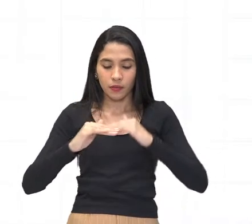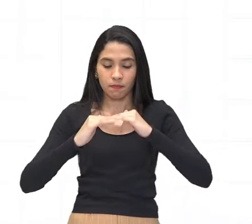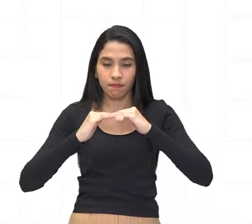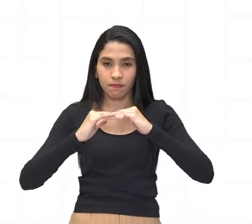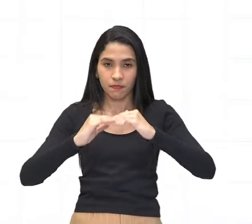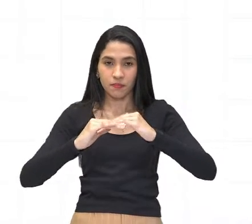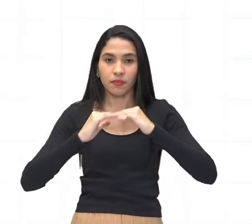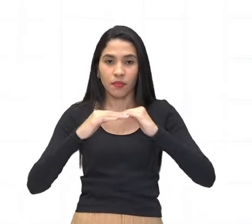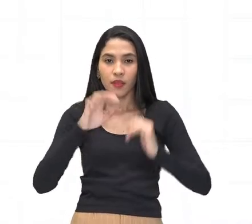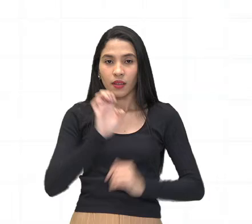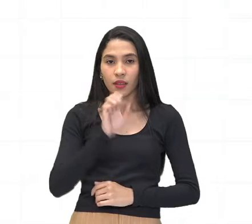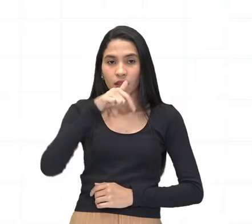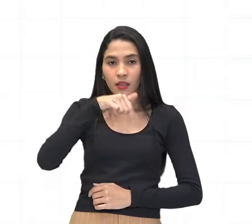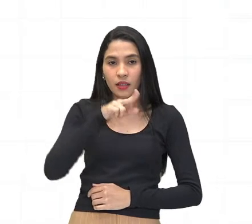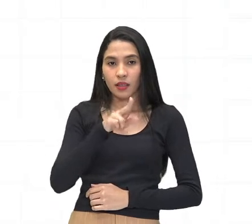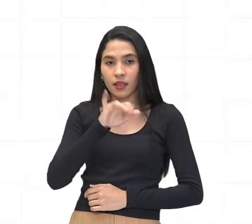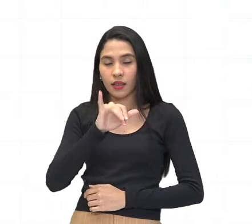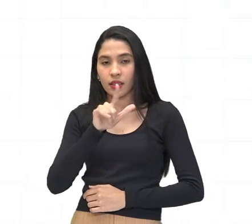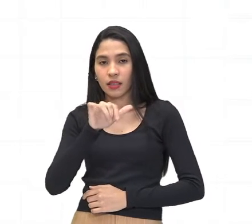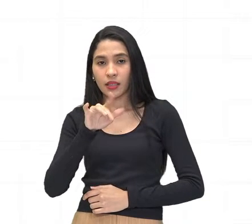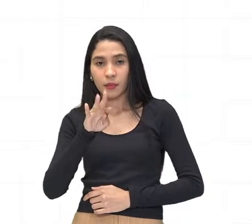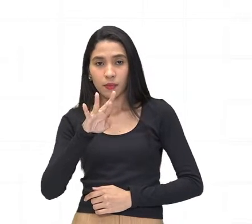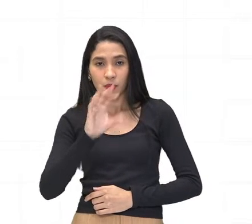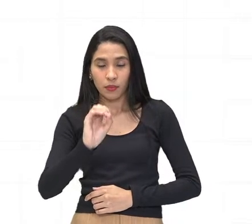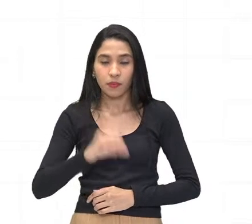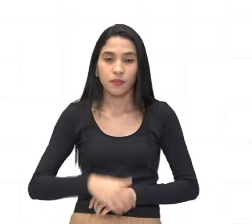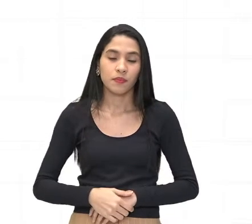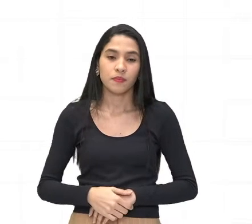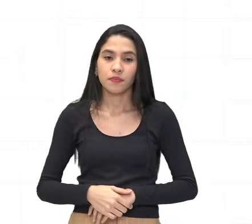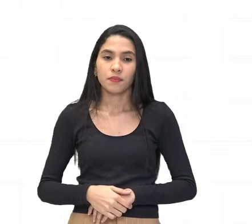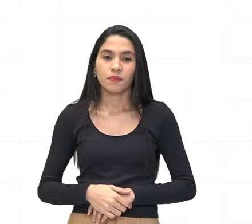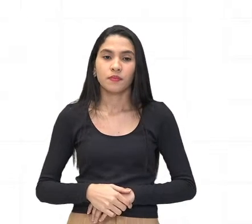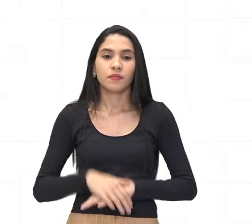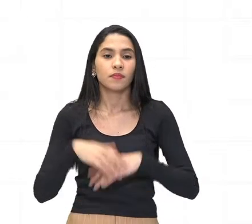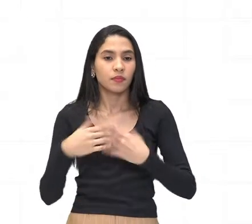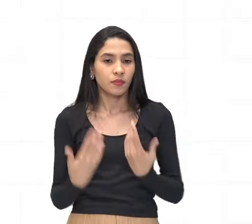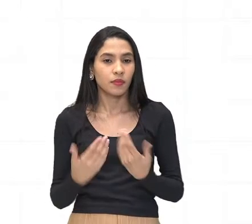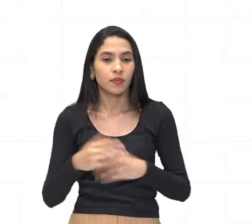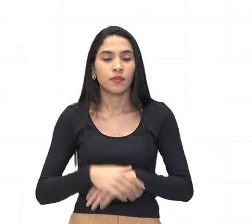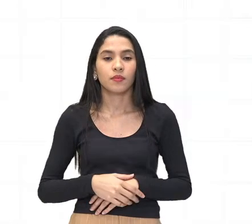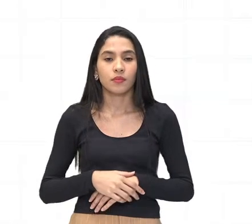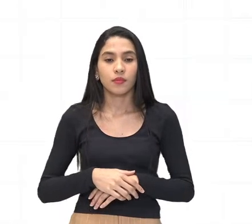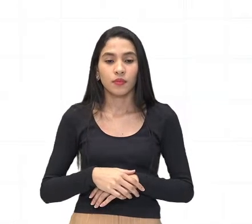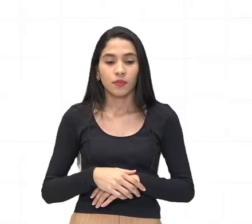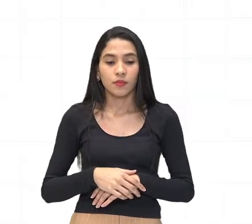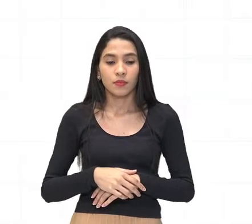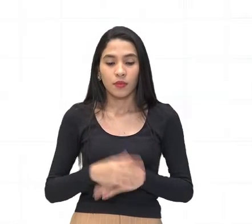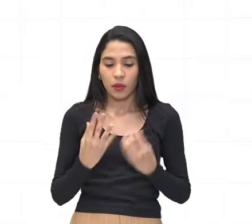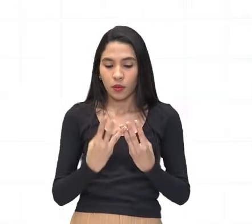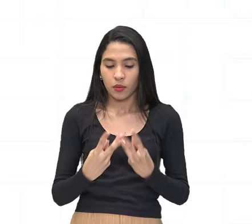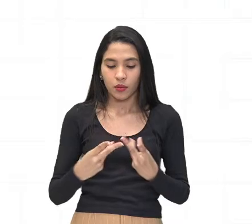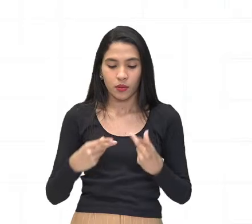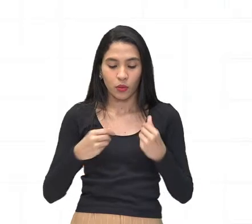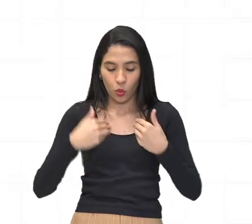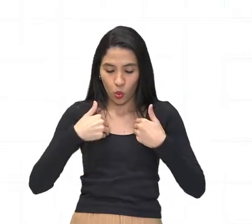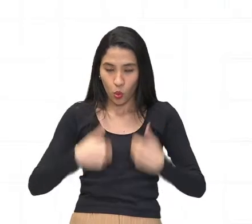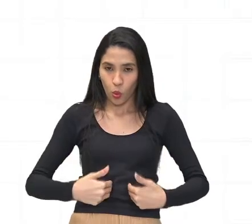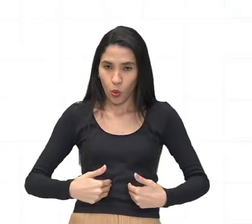o equilíbrio, certo? Então, o objeto, ele não se deforma,